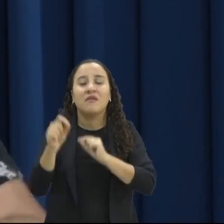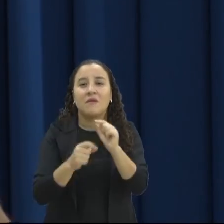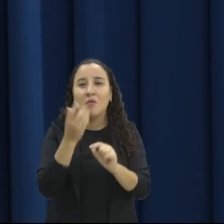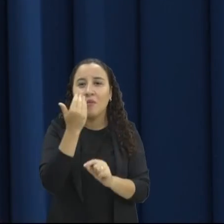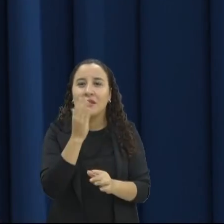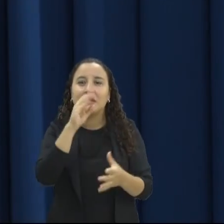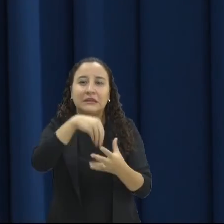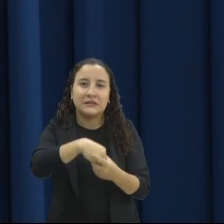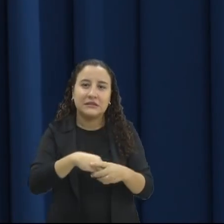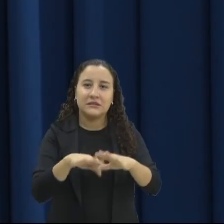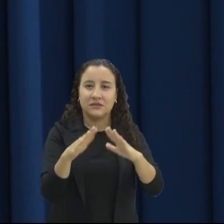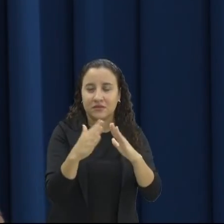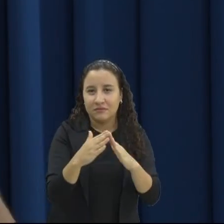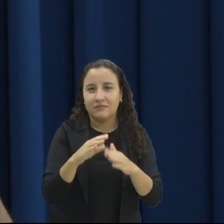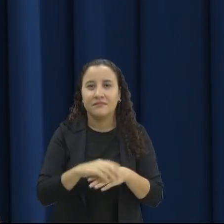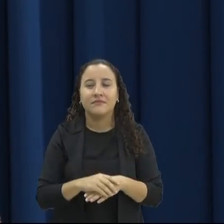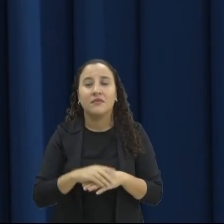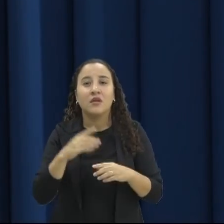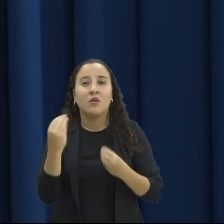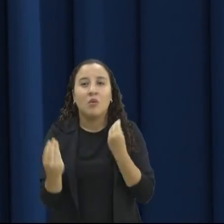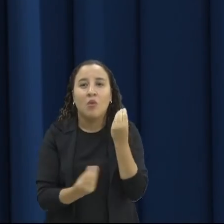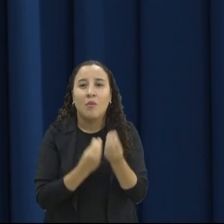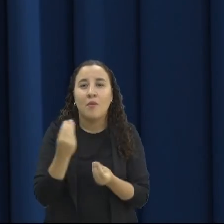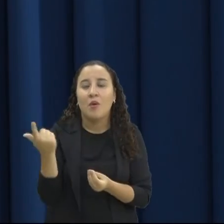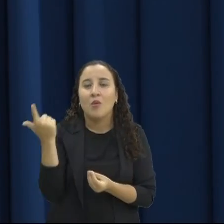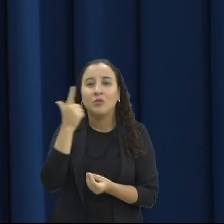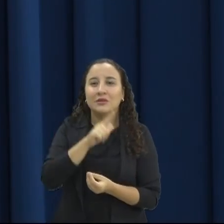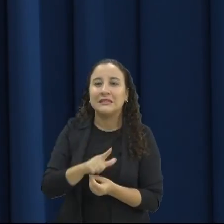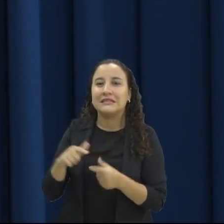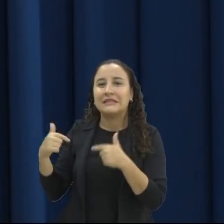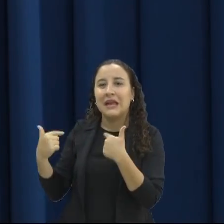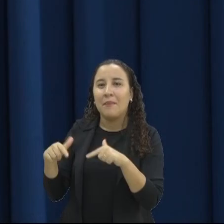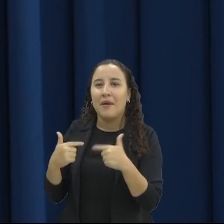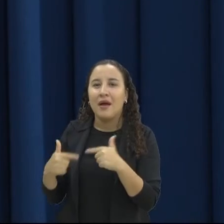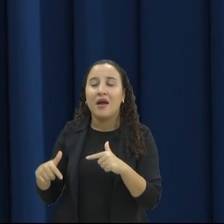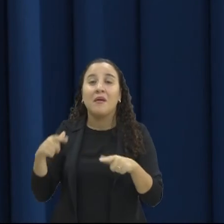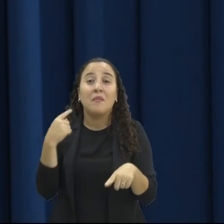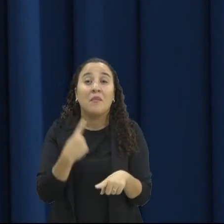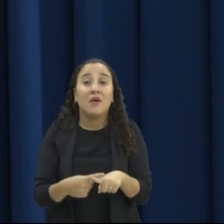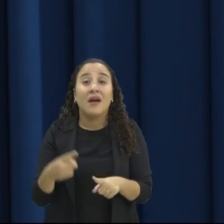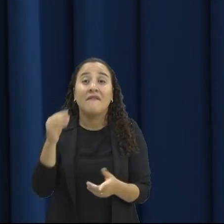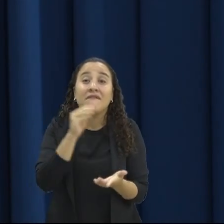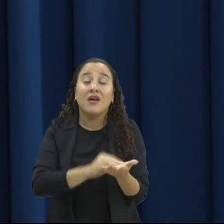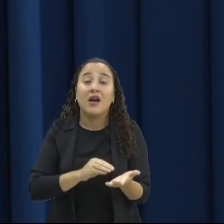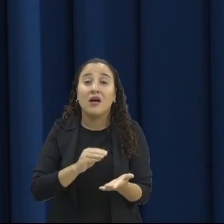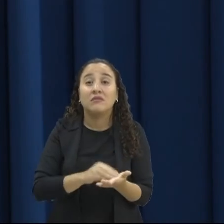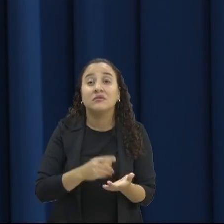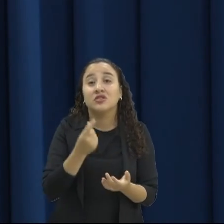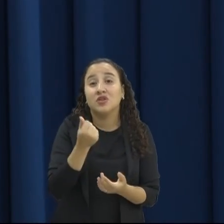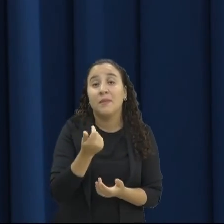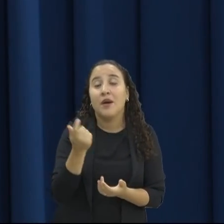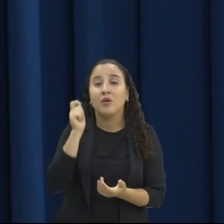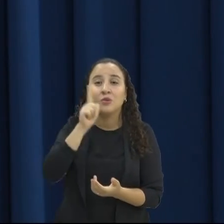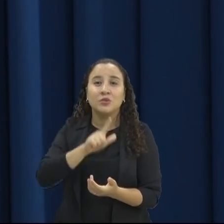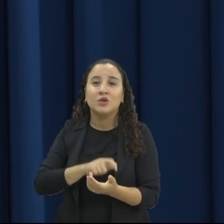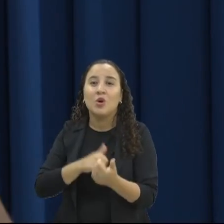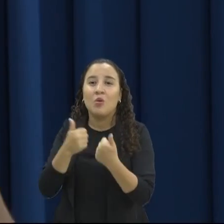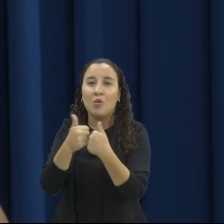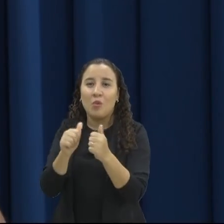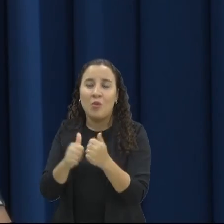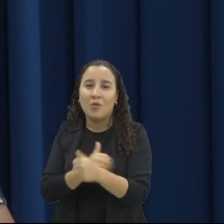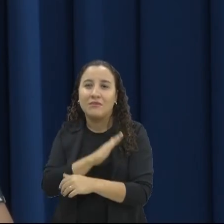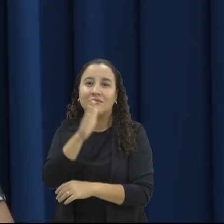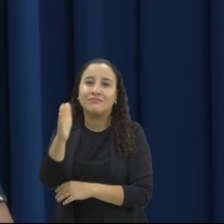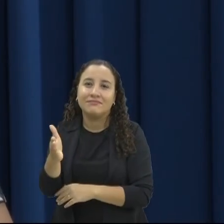mesa, sem saber como ir atrás do emprego, porque às vezes falta dinheiro para pegar o ônibus. Então,